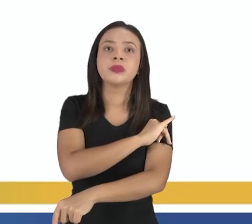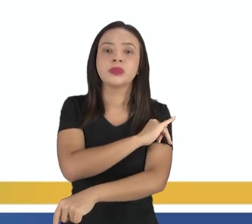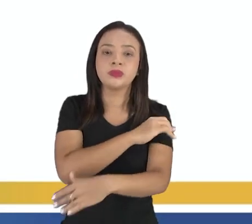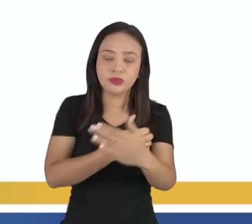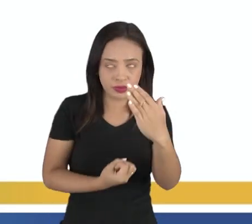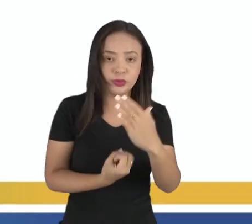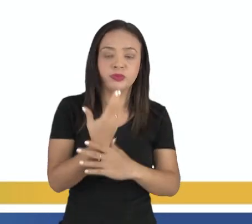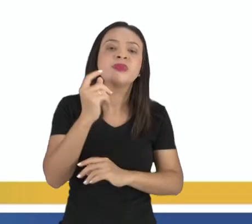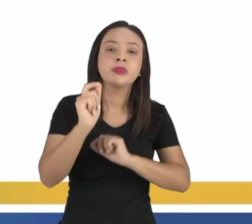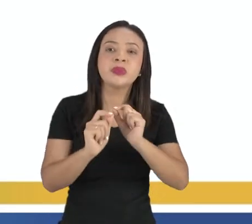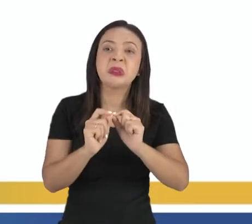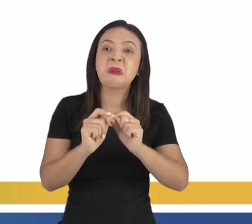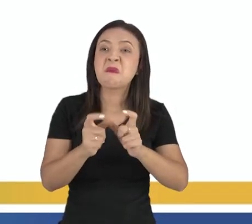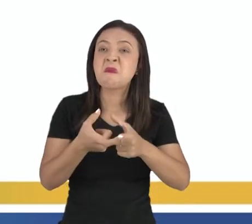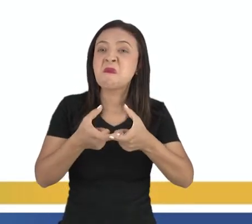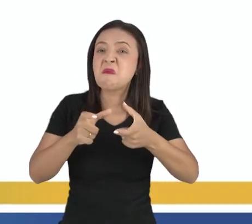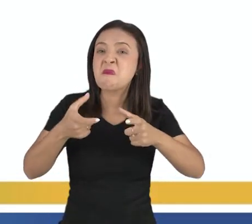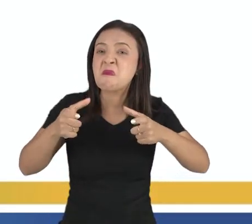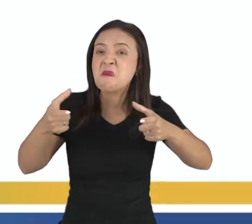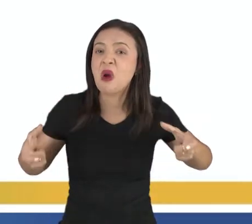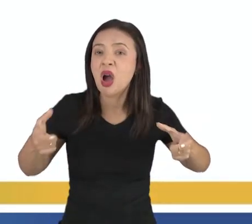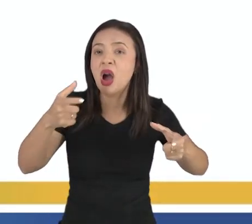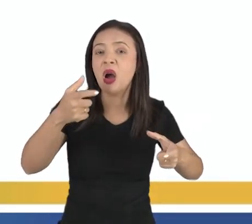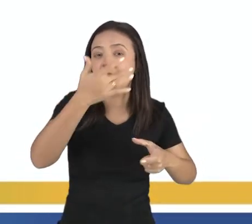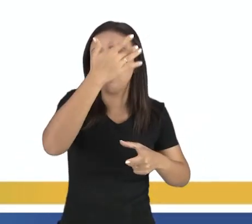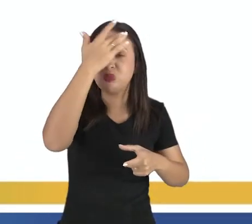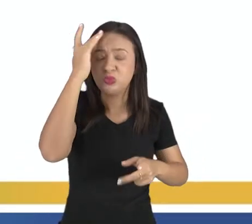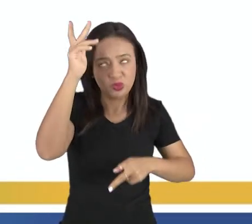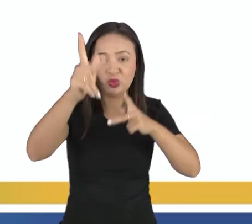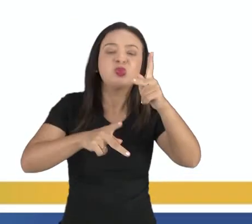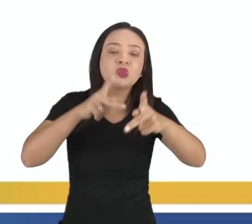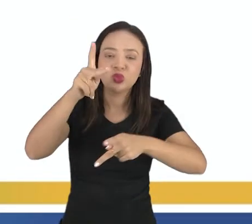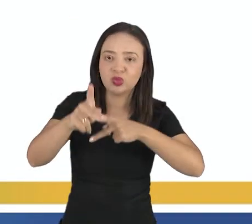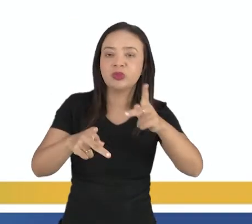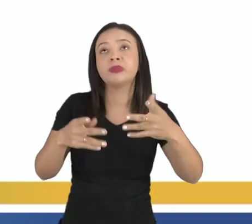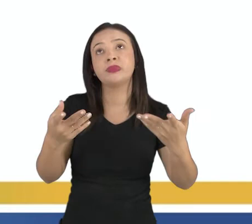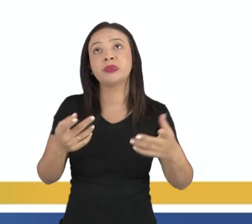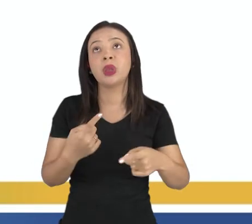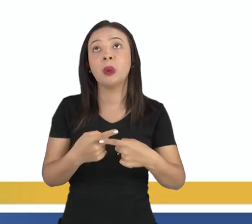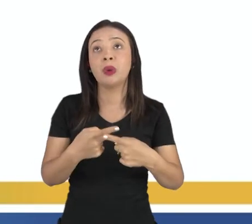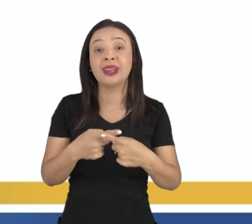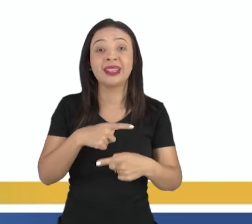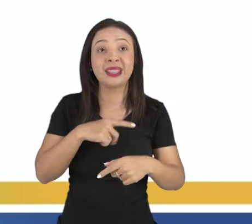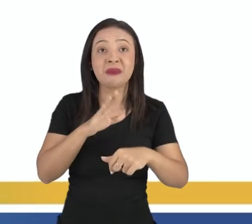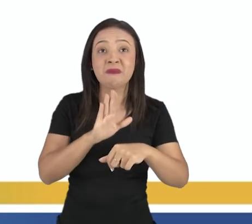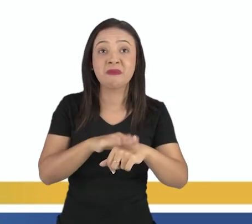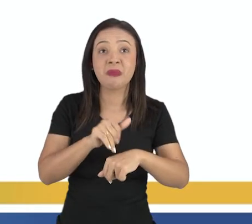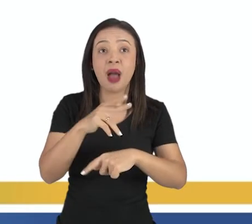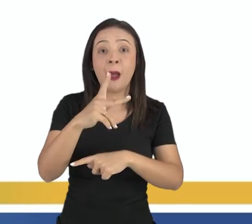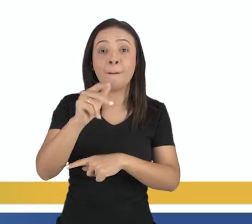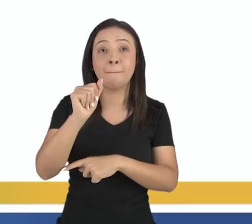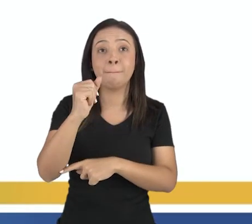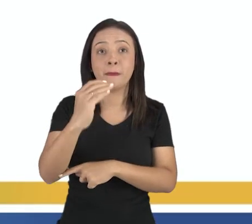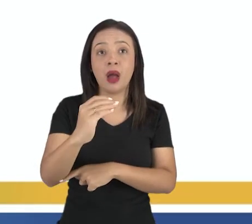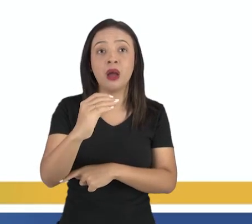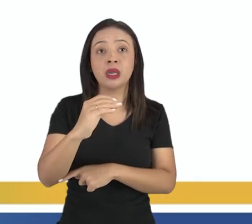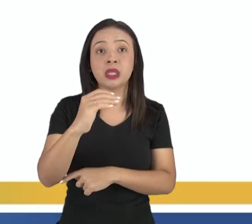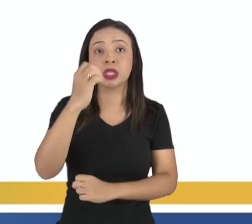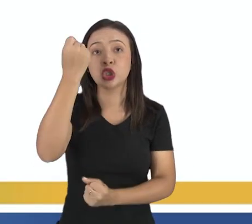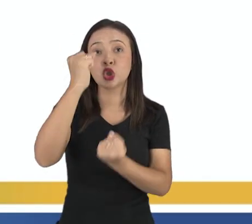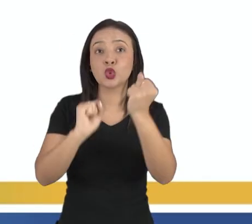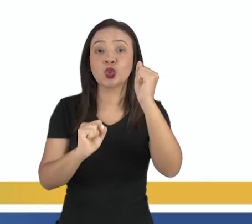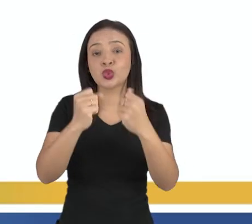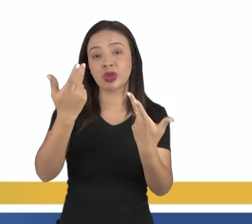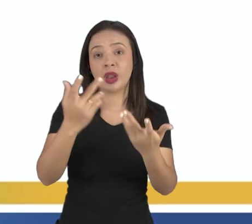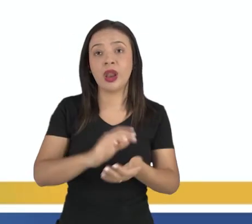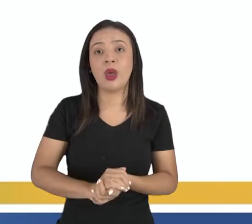as maiores aglomerações urbanas do país, uma vez que essas detêm a maior porção do parque industrial do país. Então